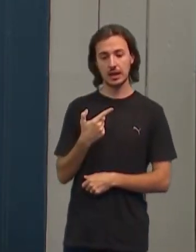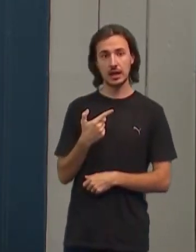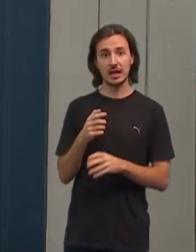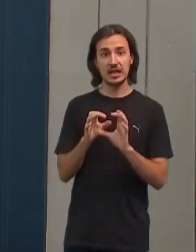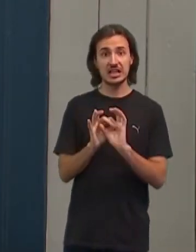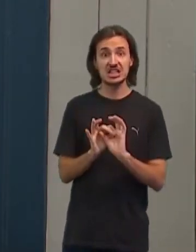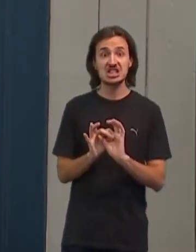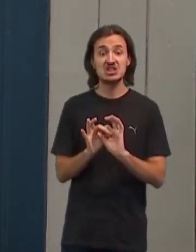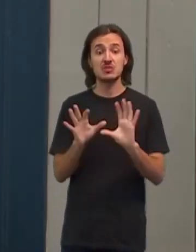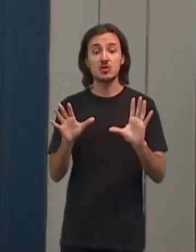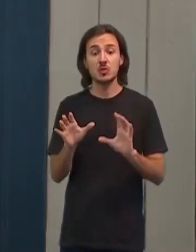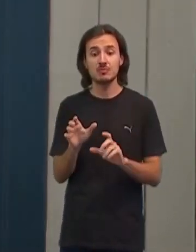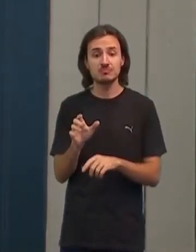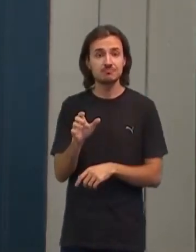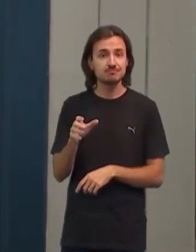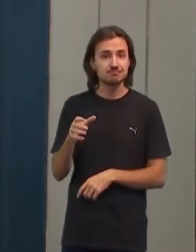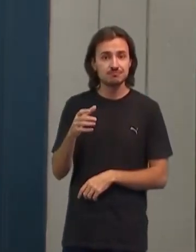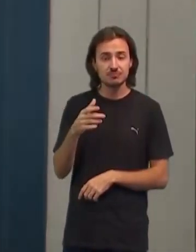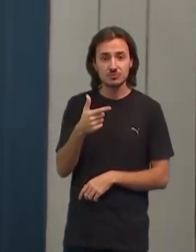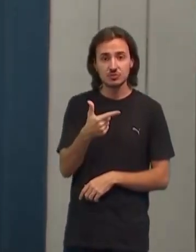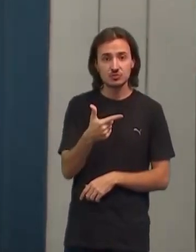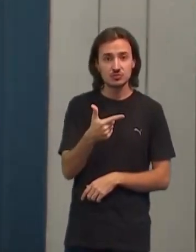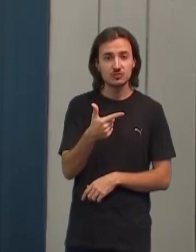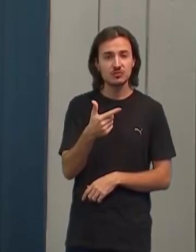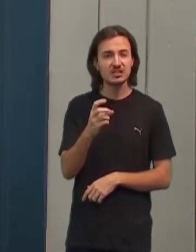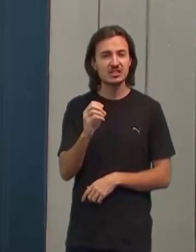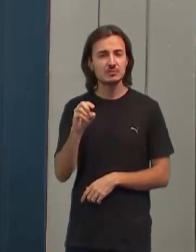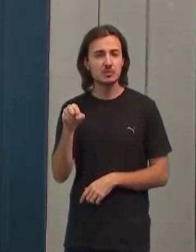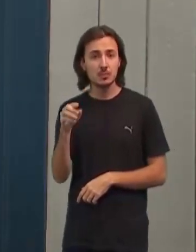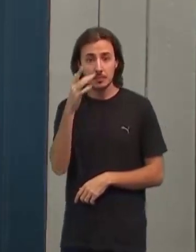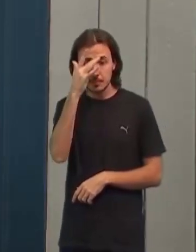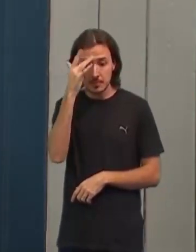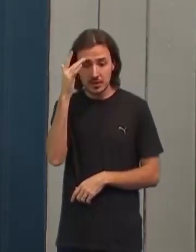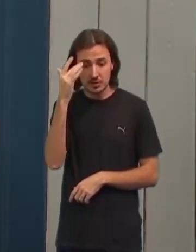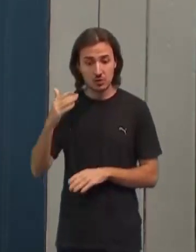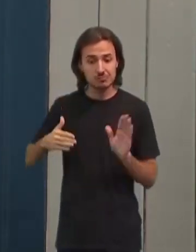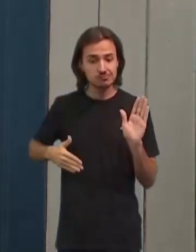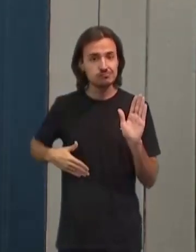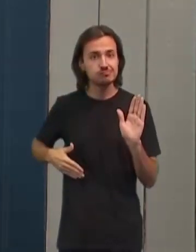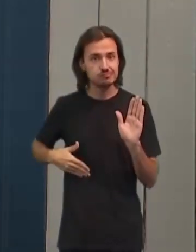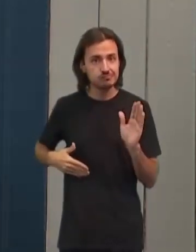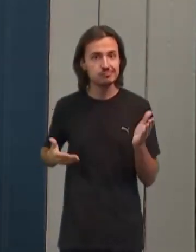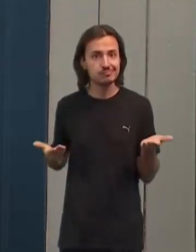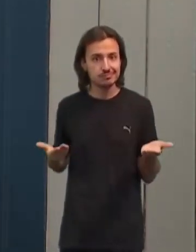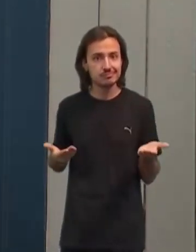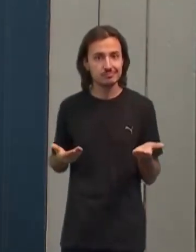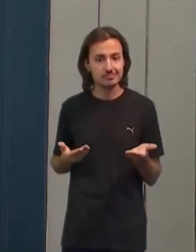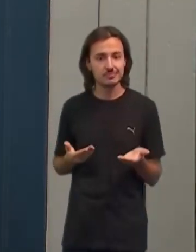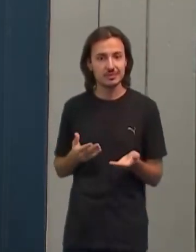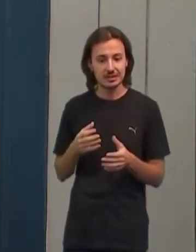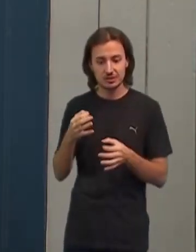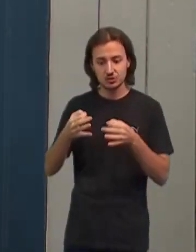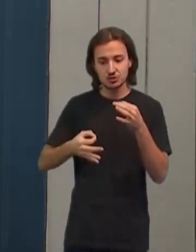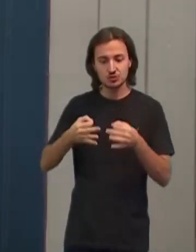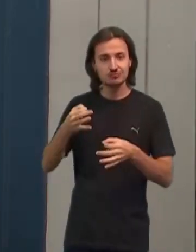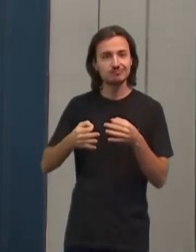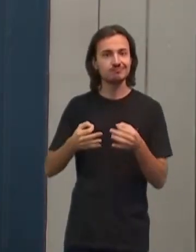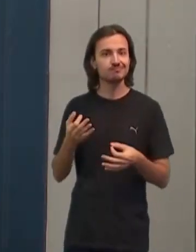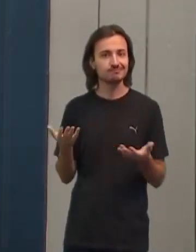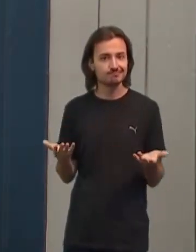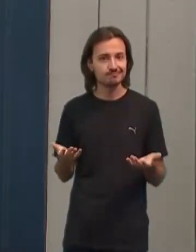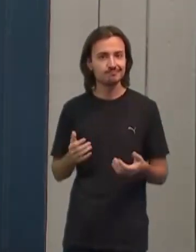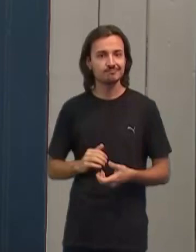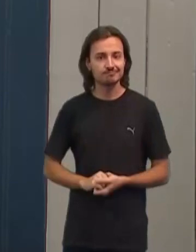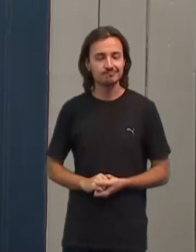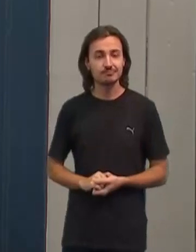mil condenados durante o governo Bolsonaro. Bom, continuando, uma outra matéria